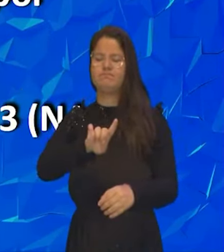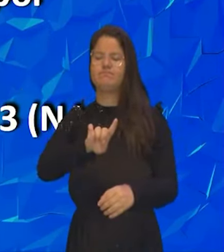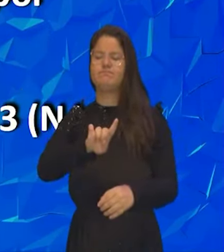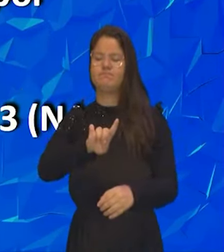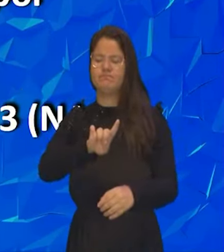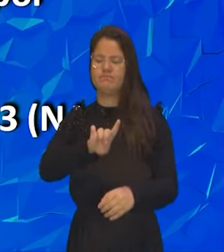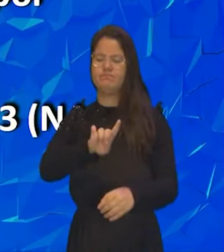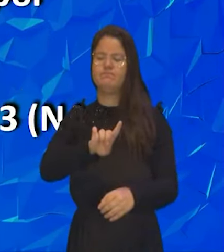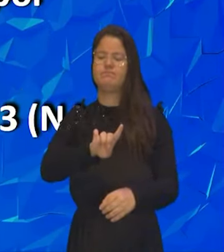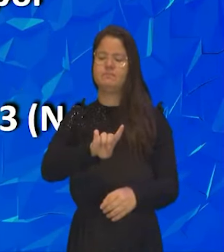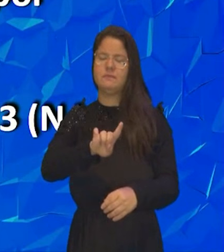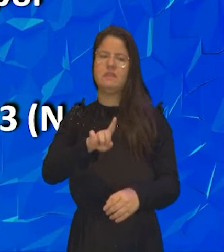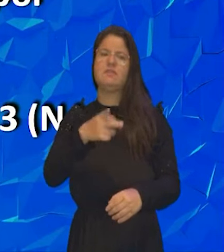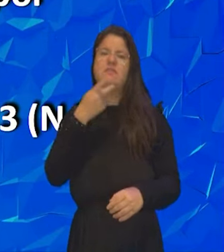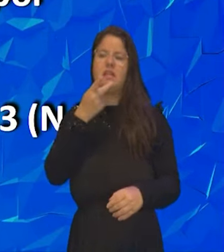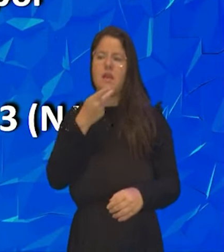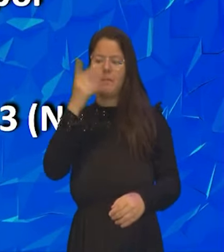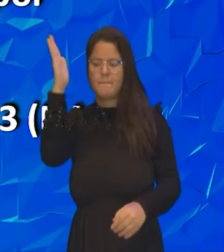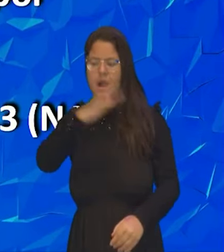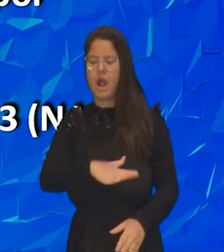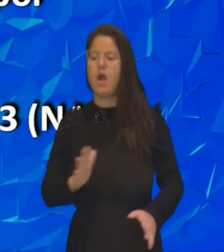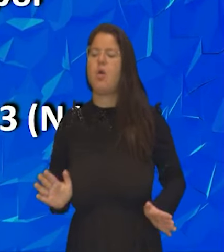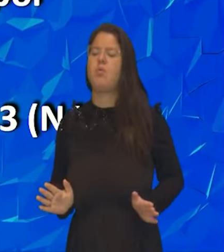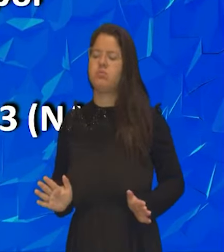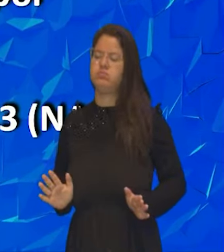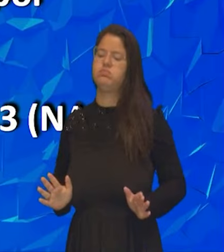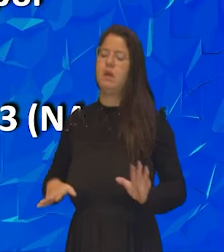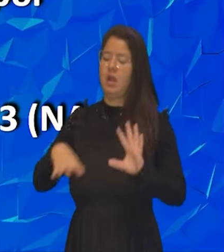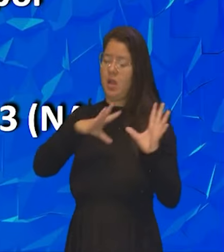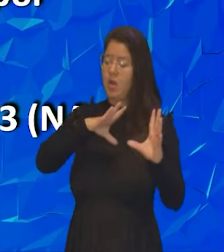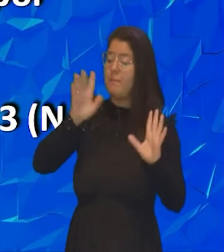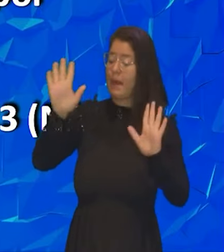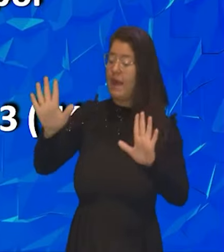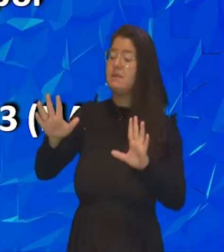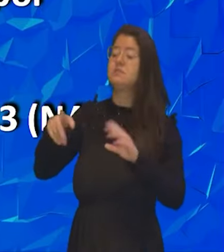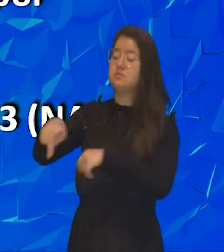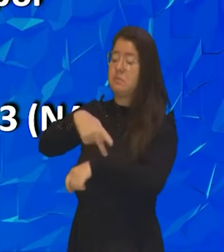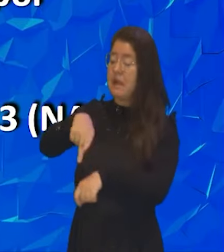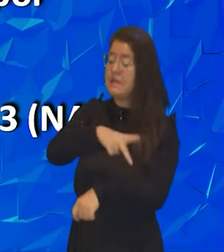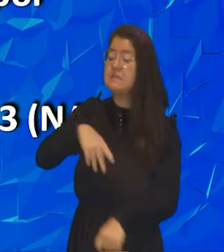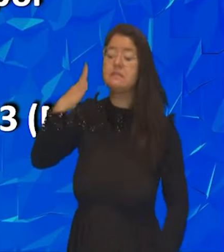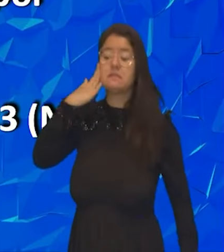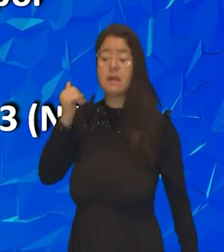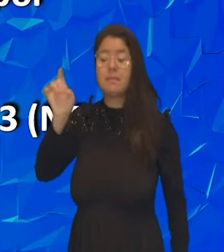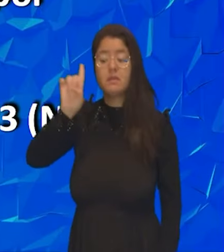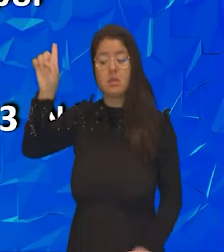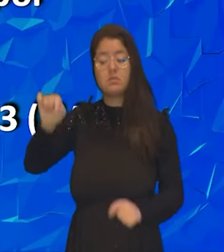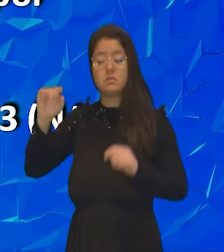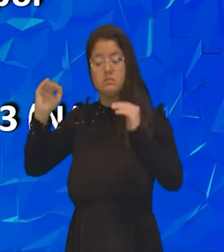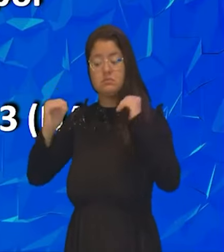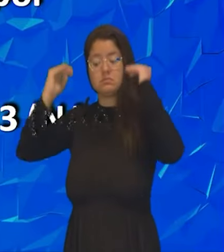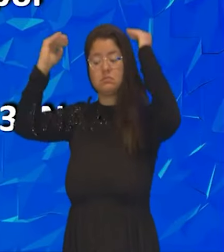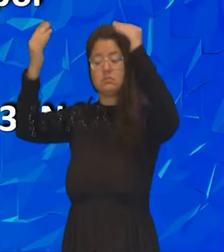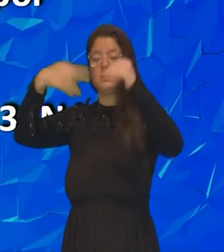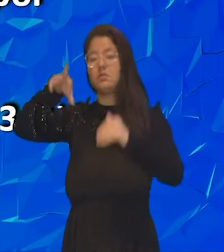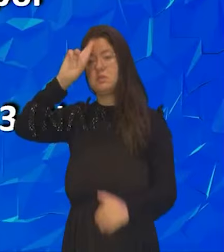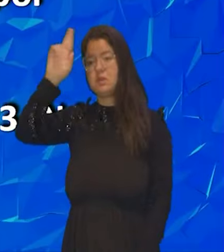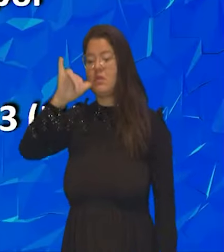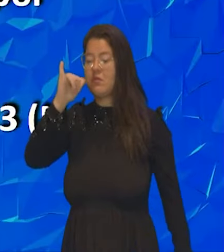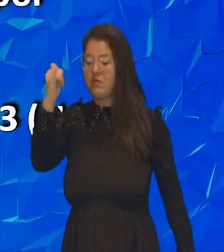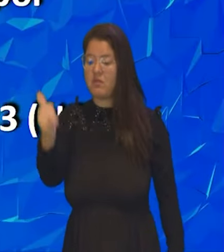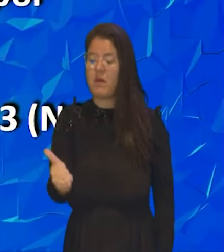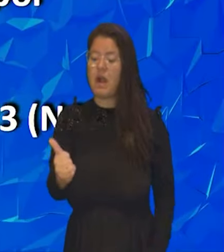vocês profanaram no meio delas. As nações saberão que eu sou o Senhor, diz o Senhor Deus, quando